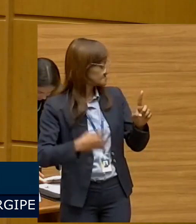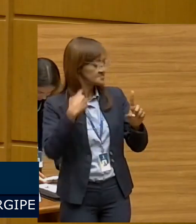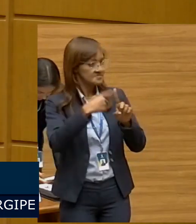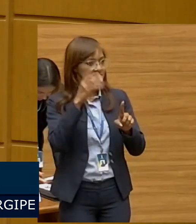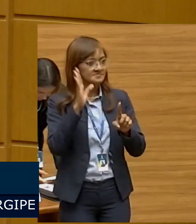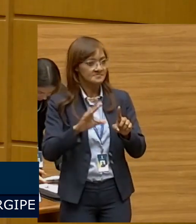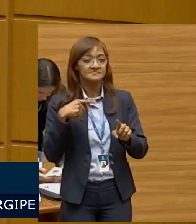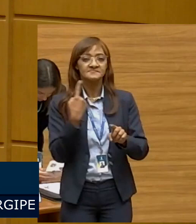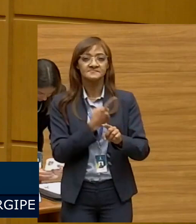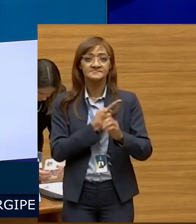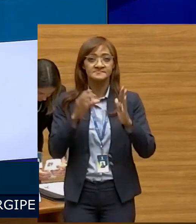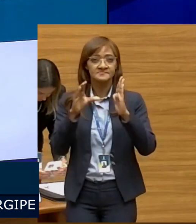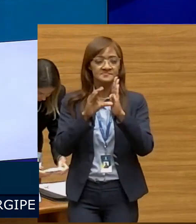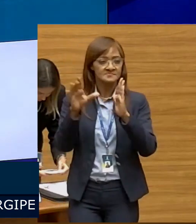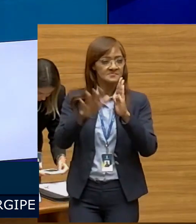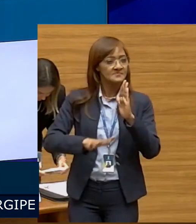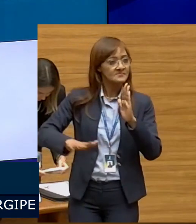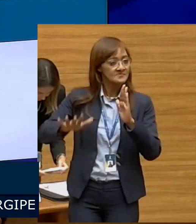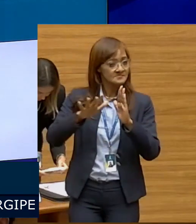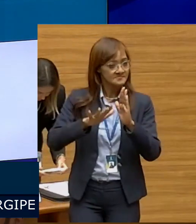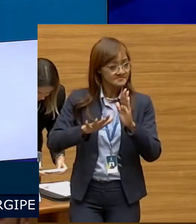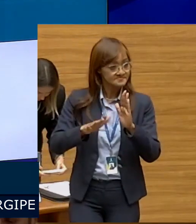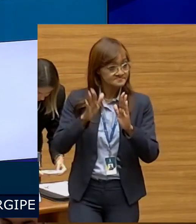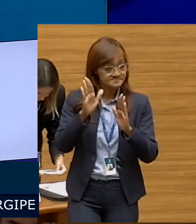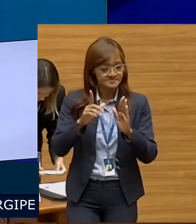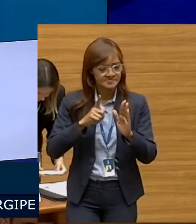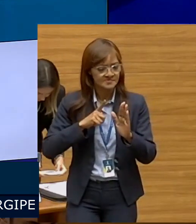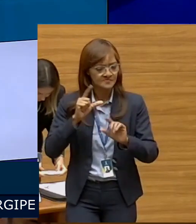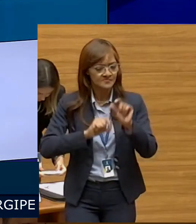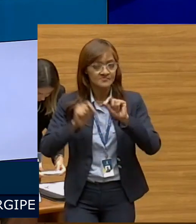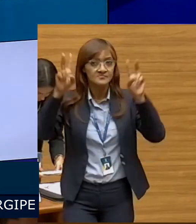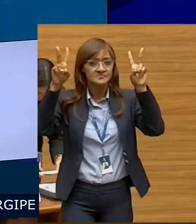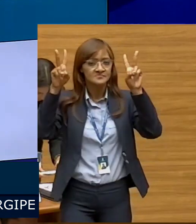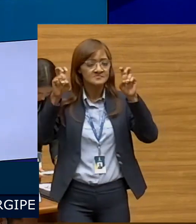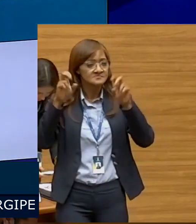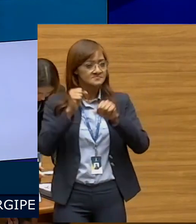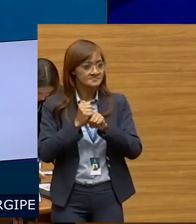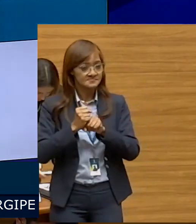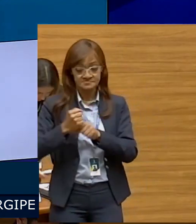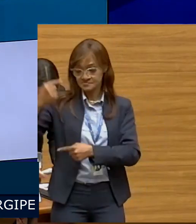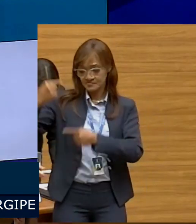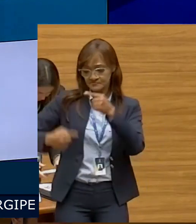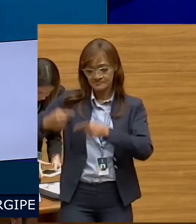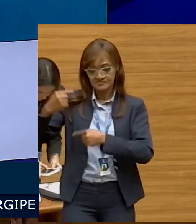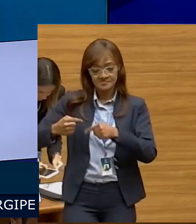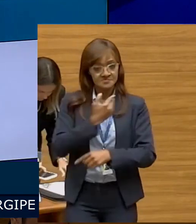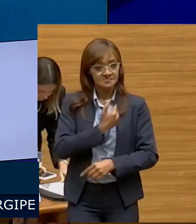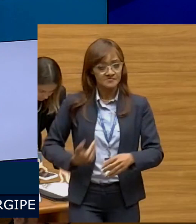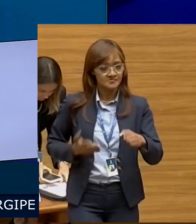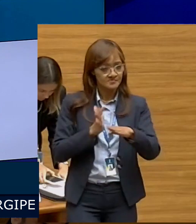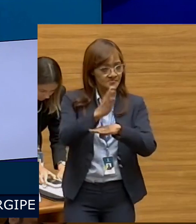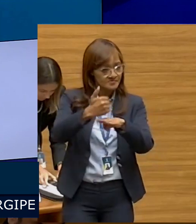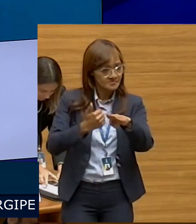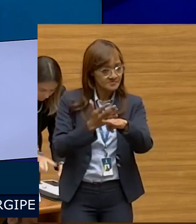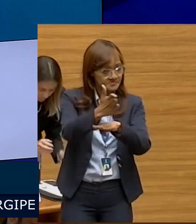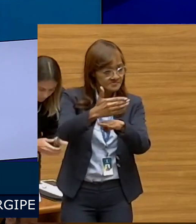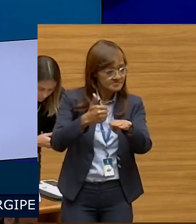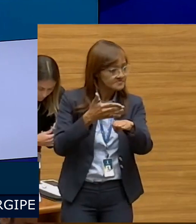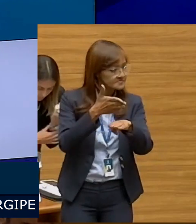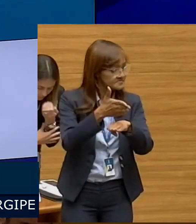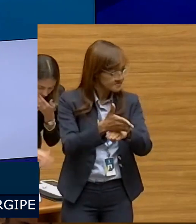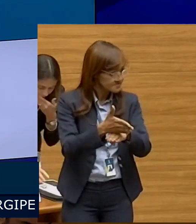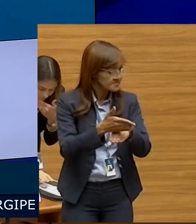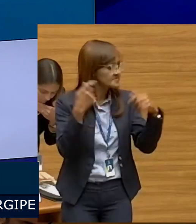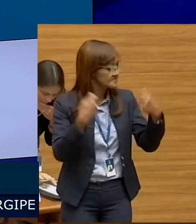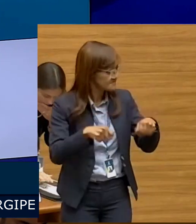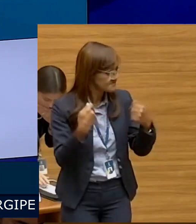nossa comunidade. Trazendo aqui um pouco do que seria meu tema, né, seria as políticas públicas de acessibilidade. Há uma